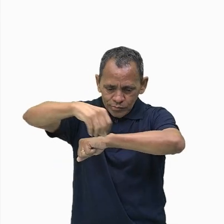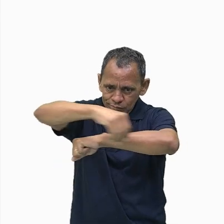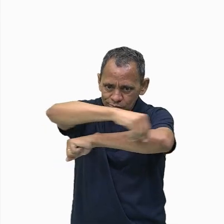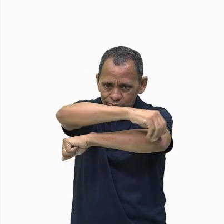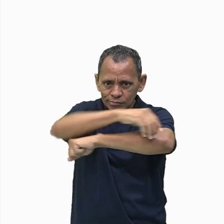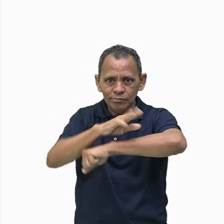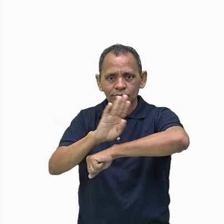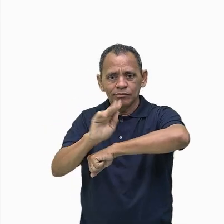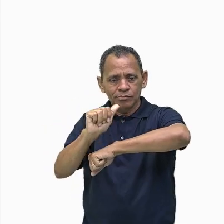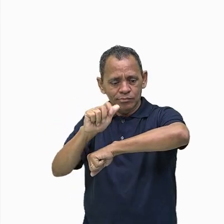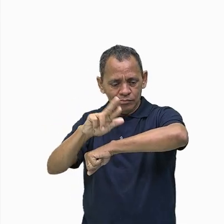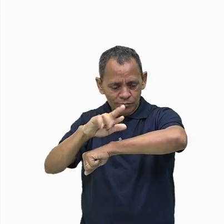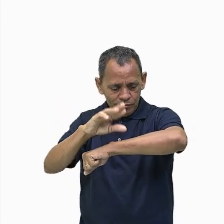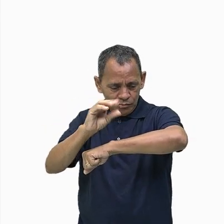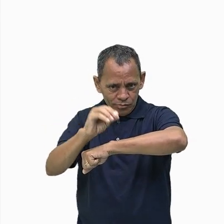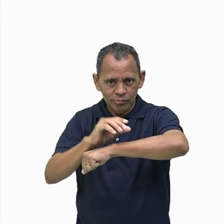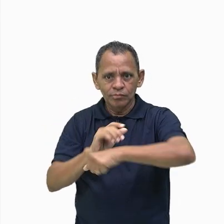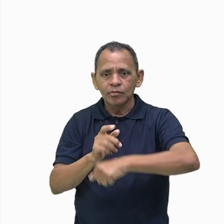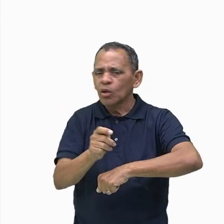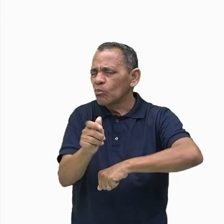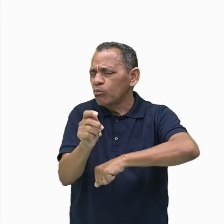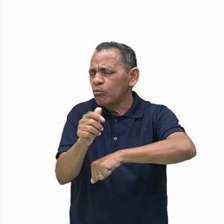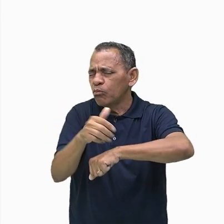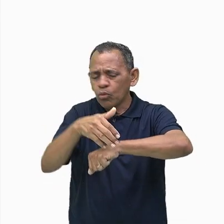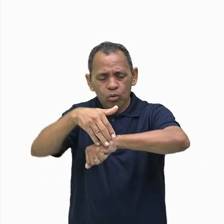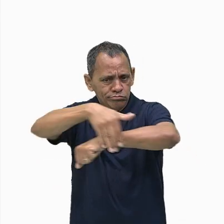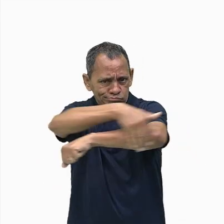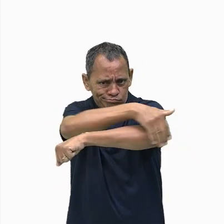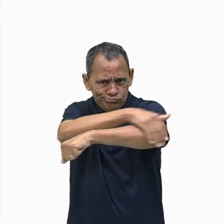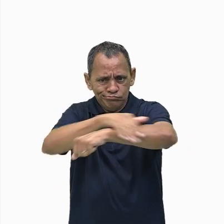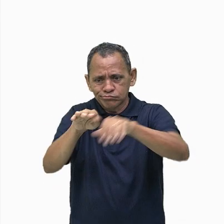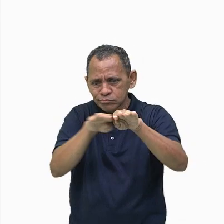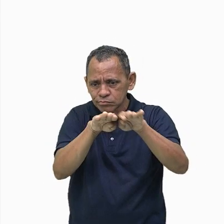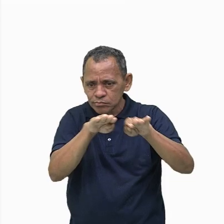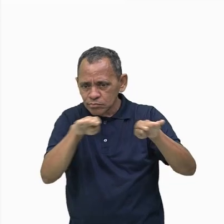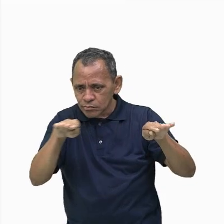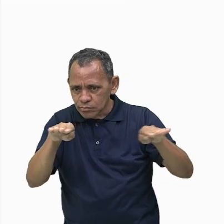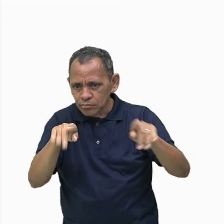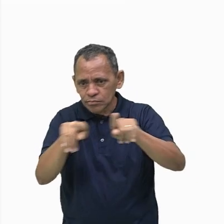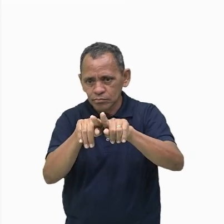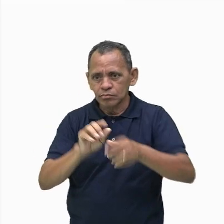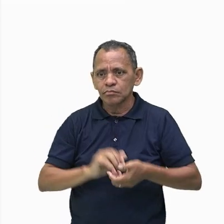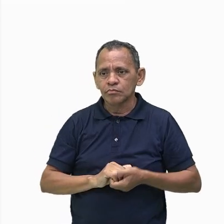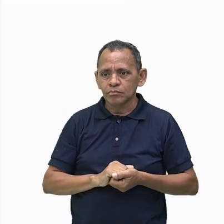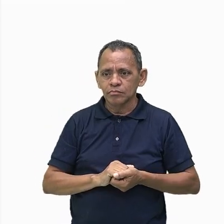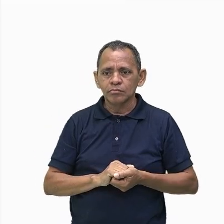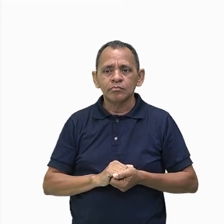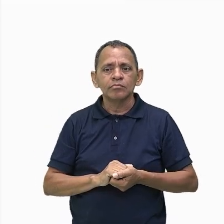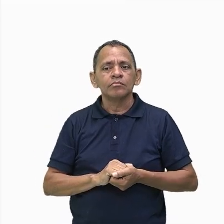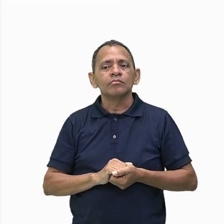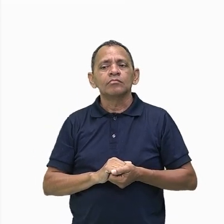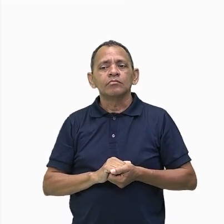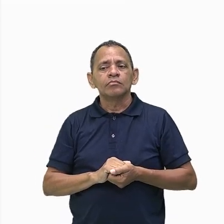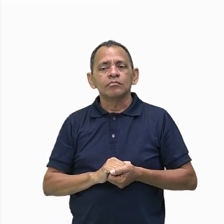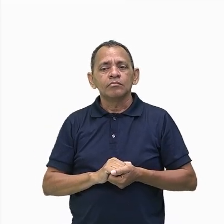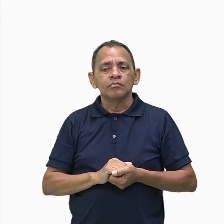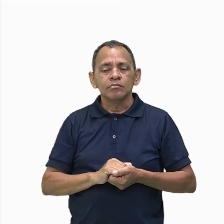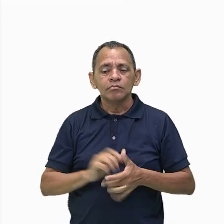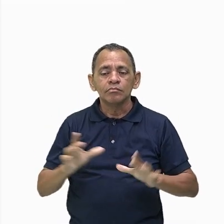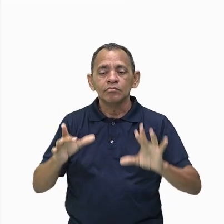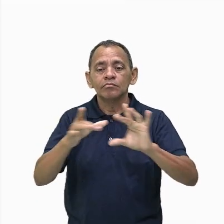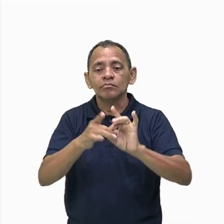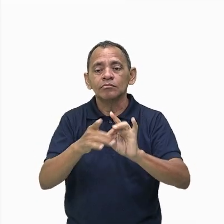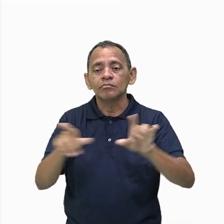da nossa região, vão ser pavimentados, mas isso pode variar, né? E essa variação também vai estar ligado que